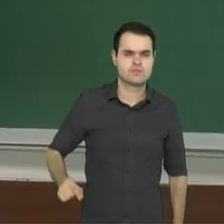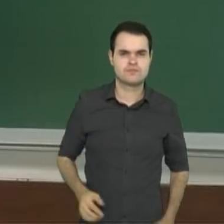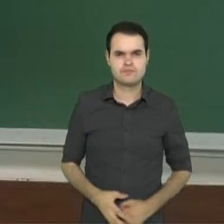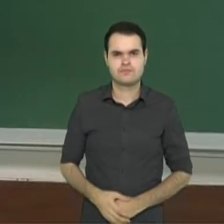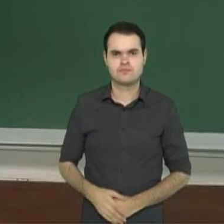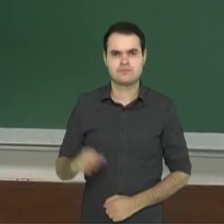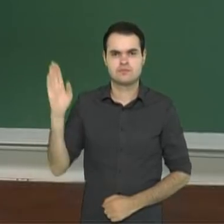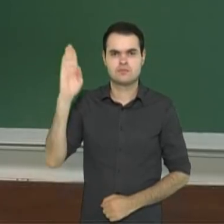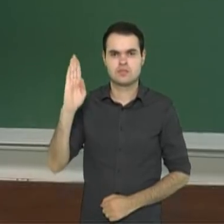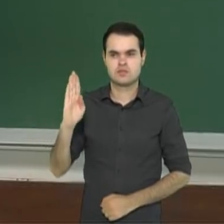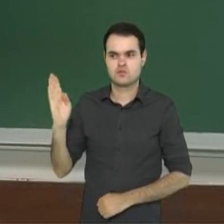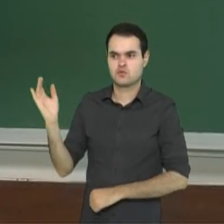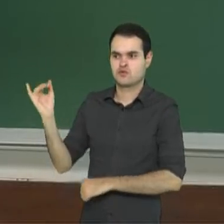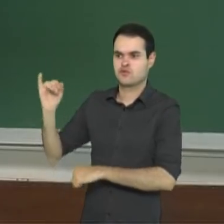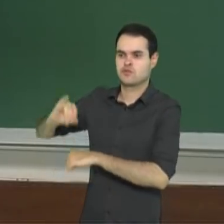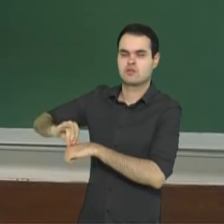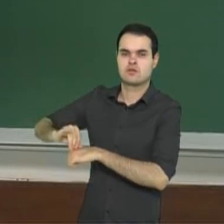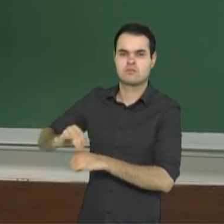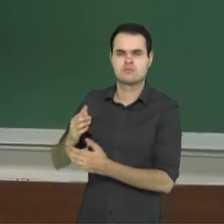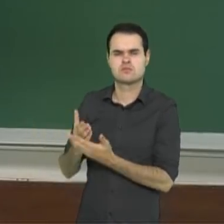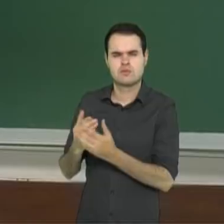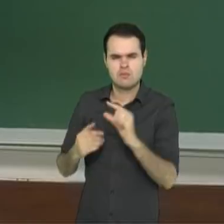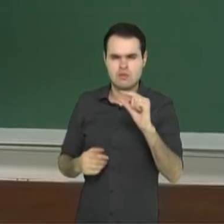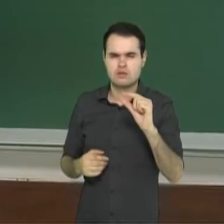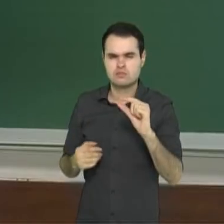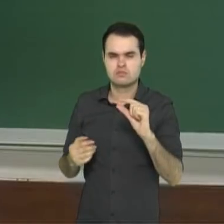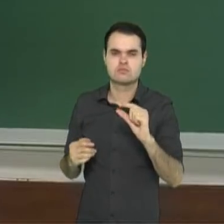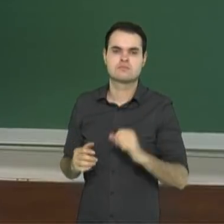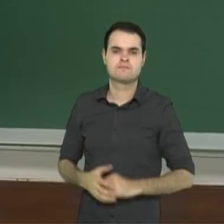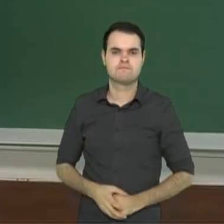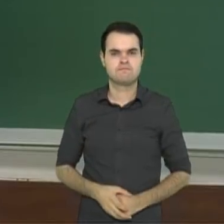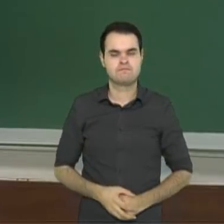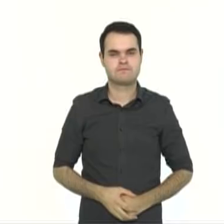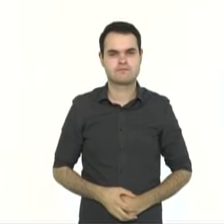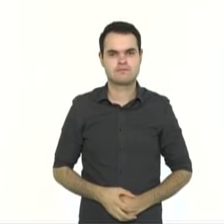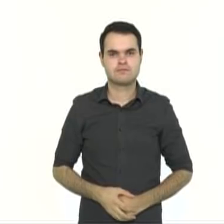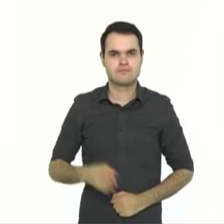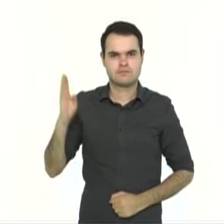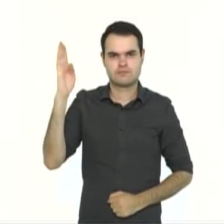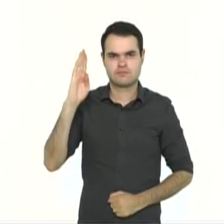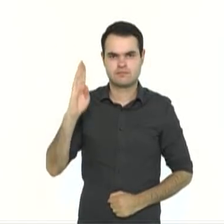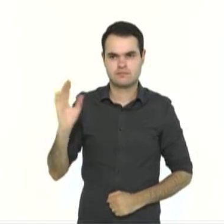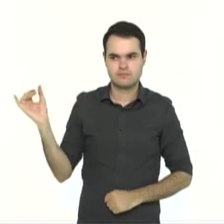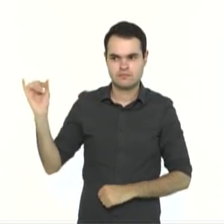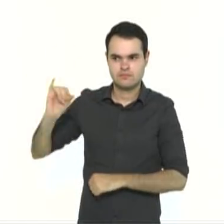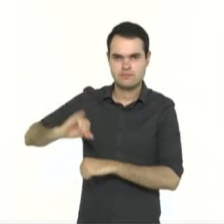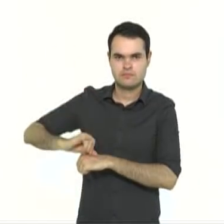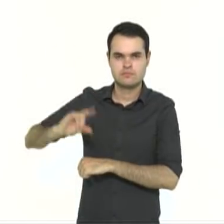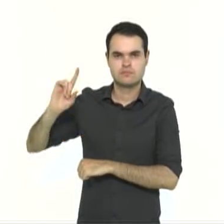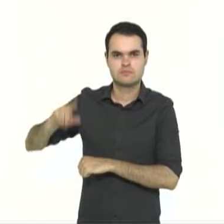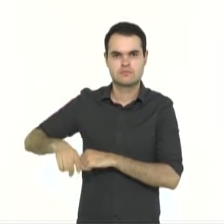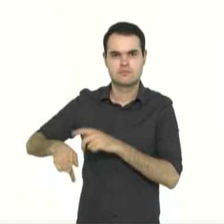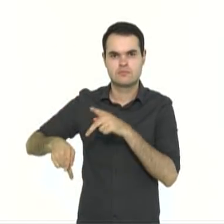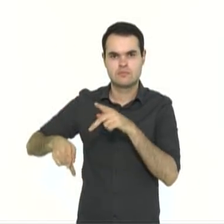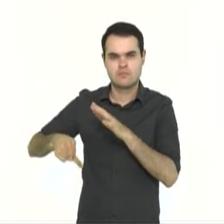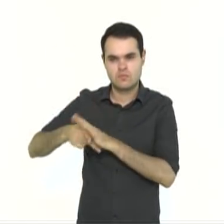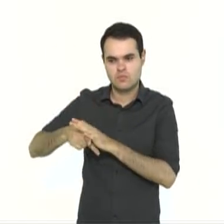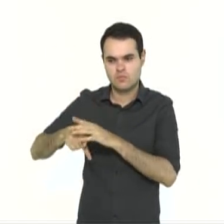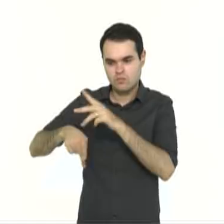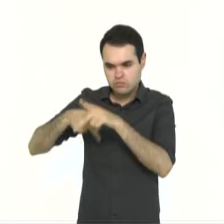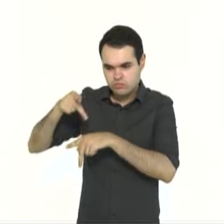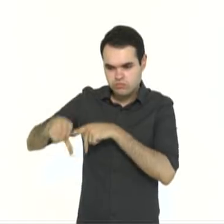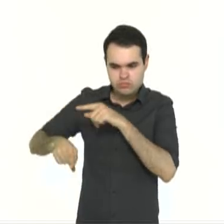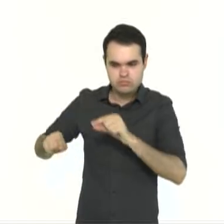Brasil Central, vamos estudar um pouquinho do nosso Brasil Central. O Brasil Central foi povoado de modo geral